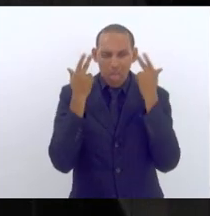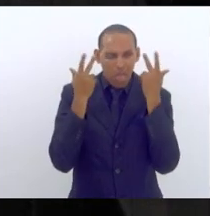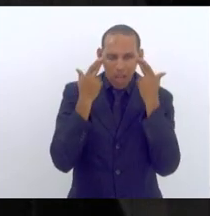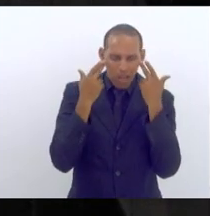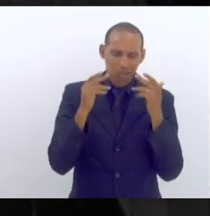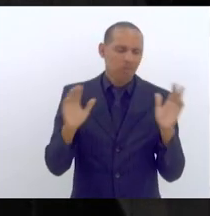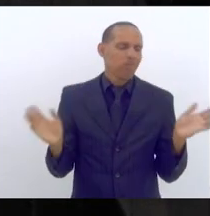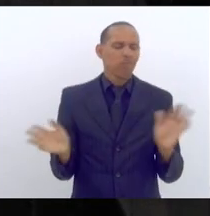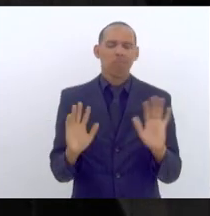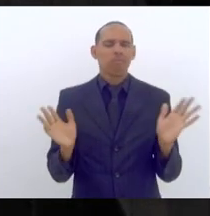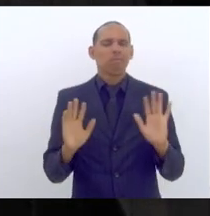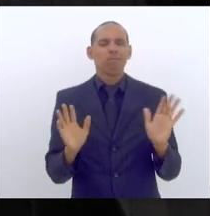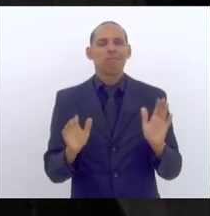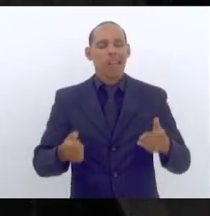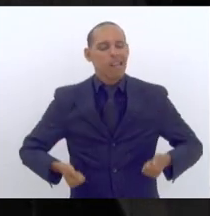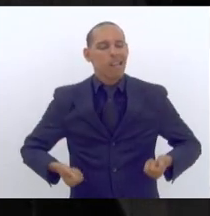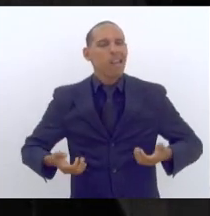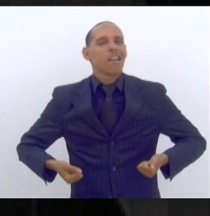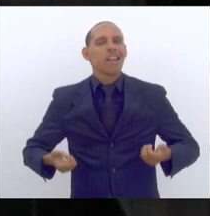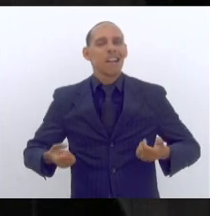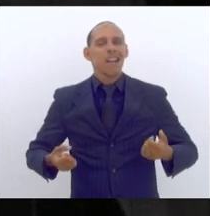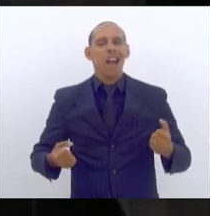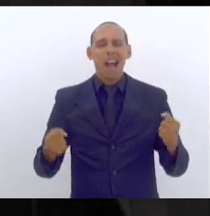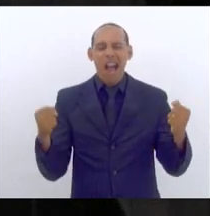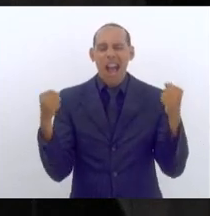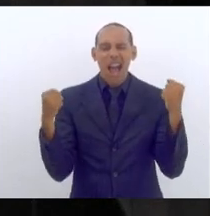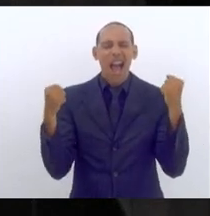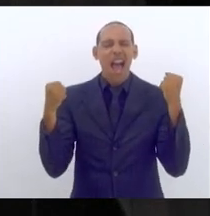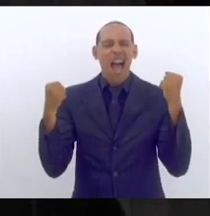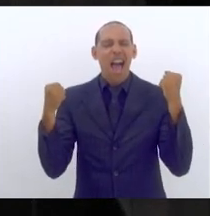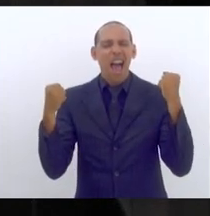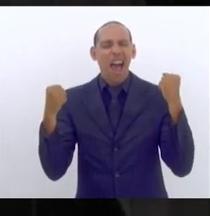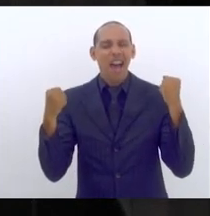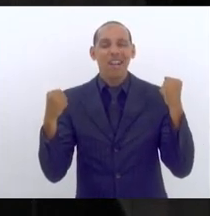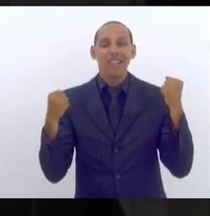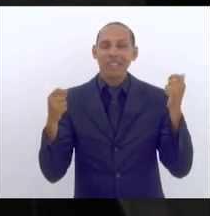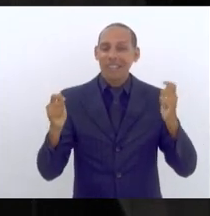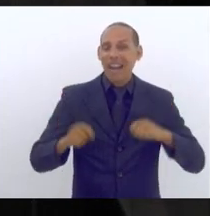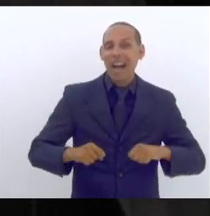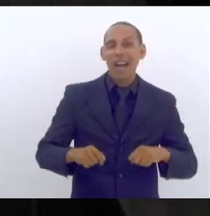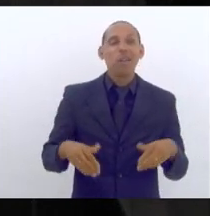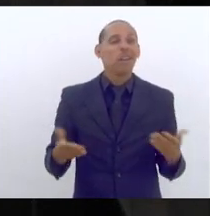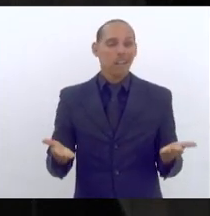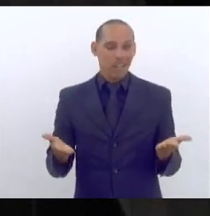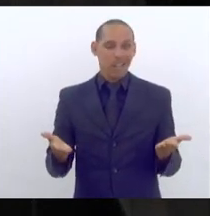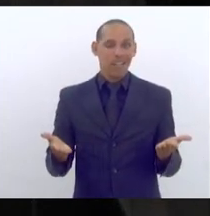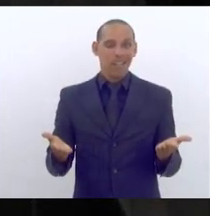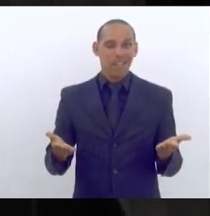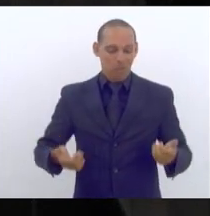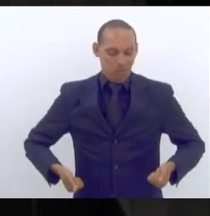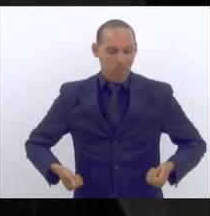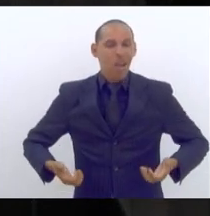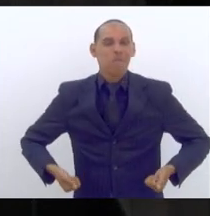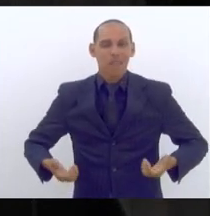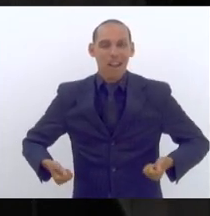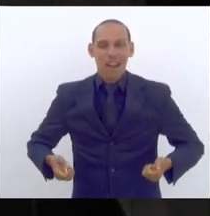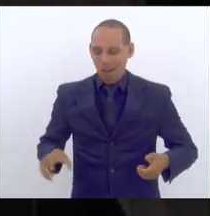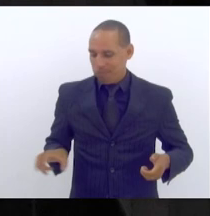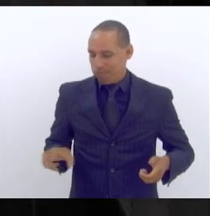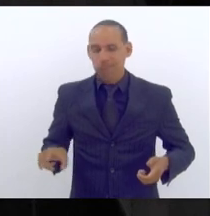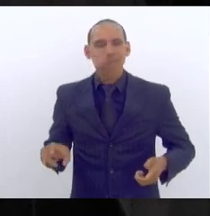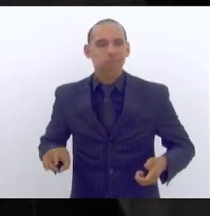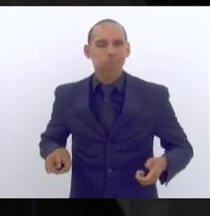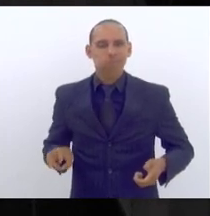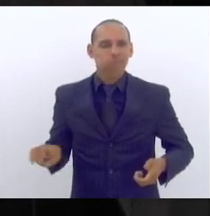não o cadeirante vibra se alegra quando através da sua cadeira mecanizada